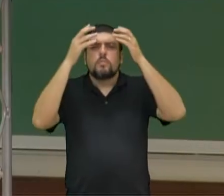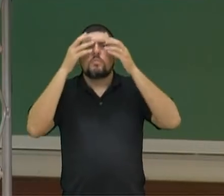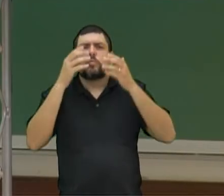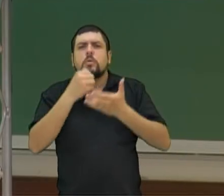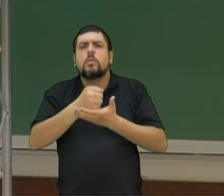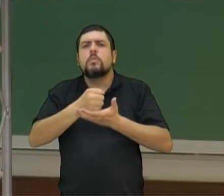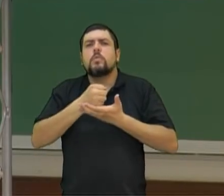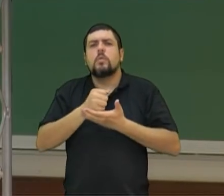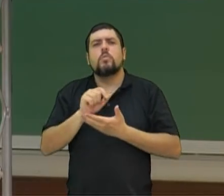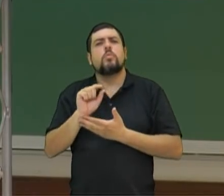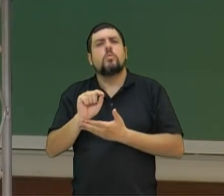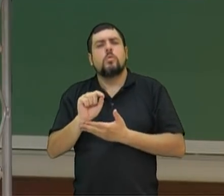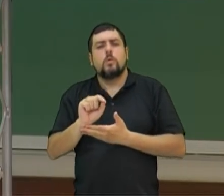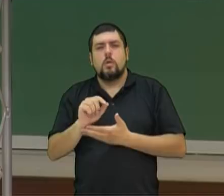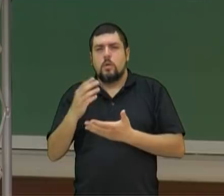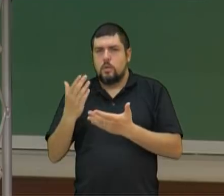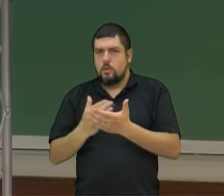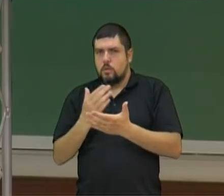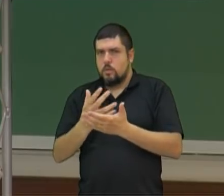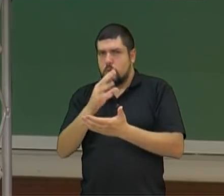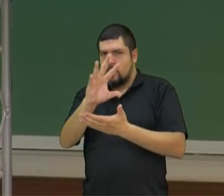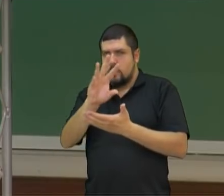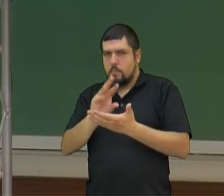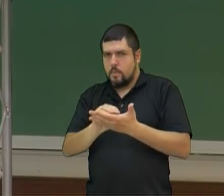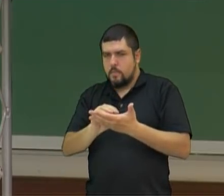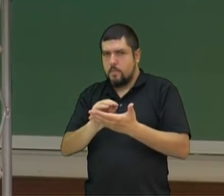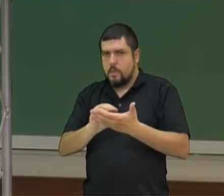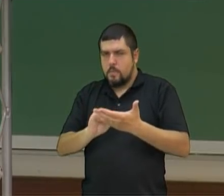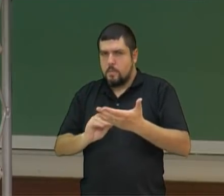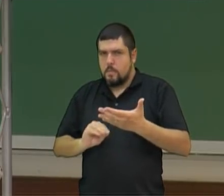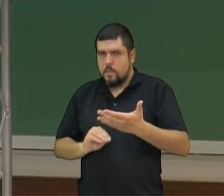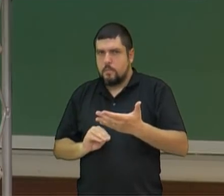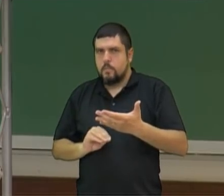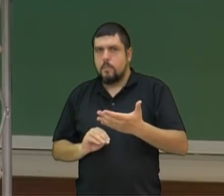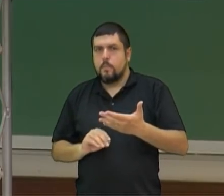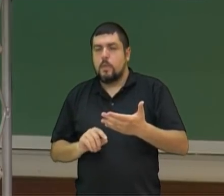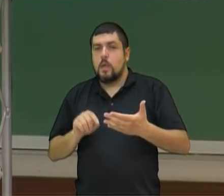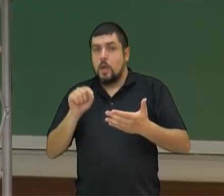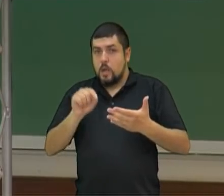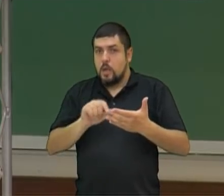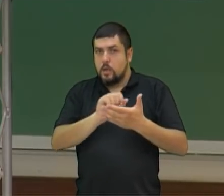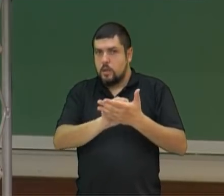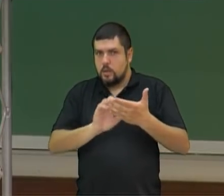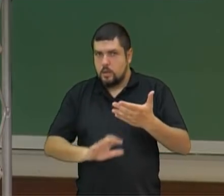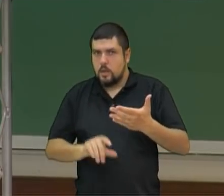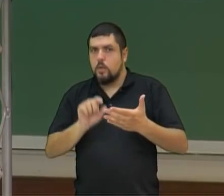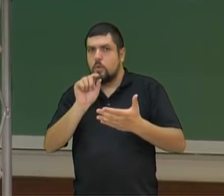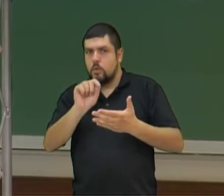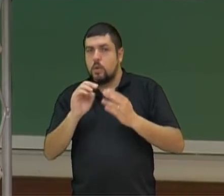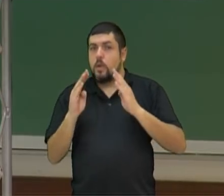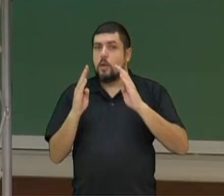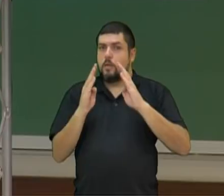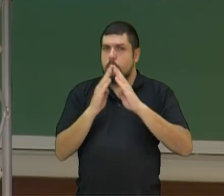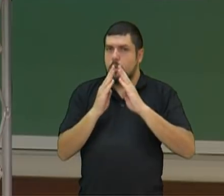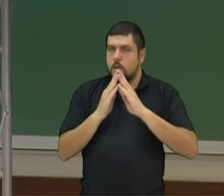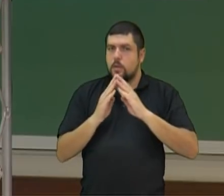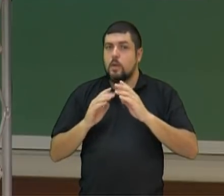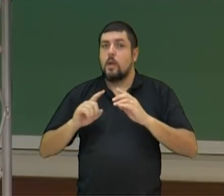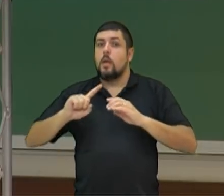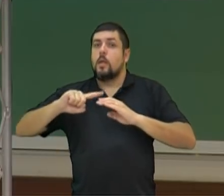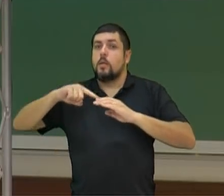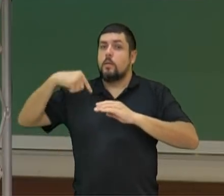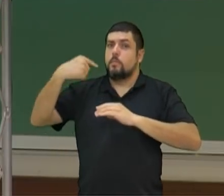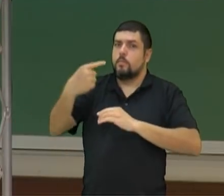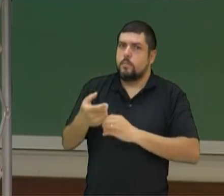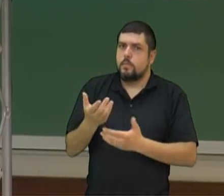ajuda? Copie no seu caderno, lembrando que essa atividade ela é para casa, porque eu só corrijo ela na